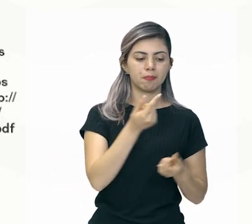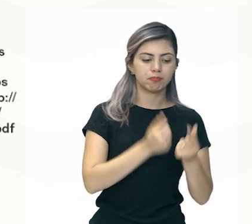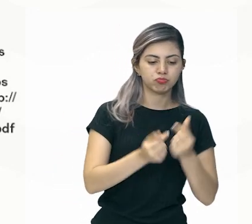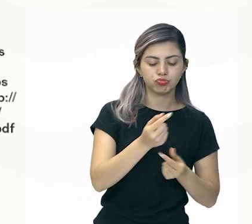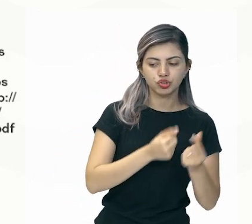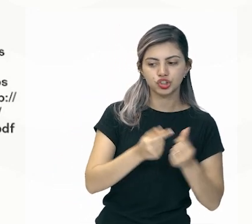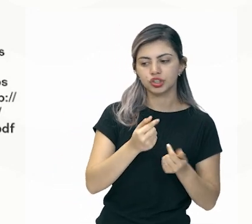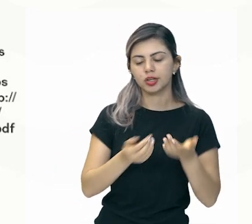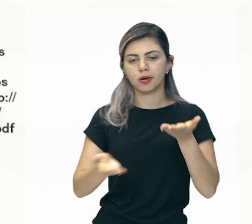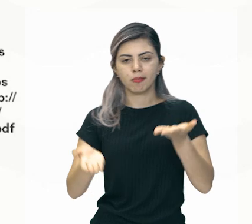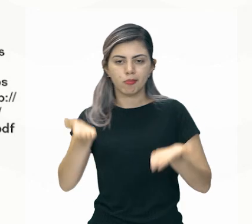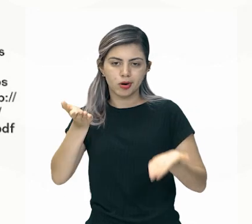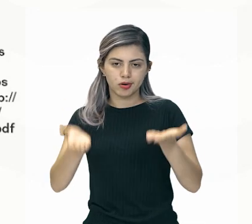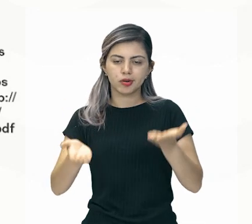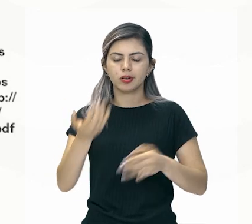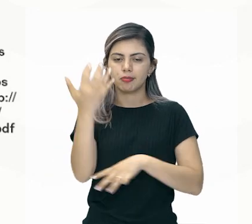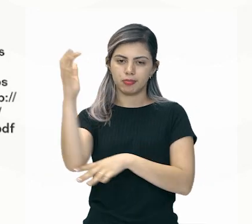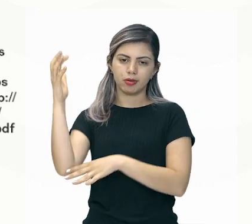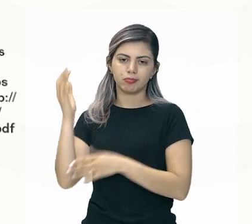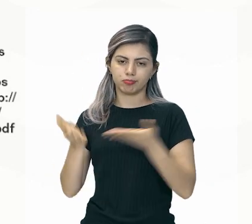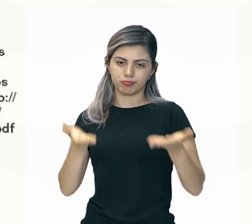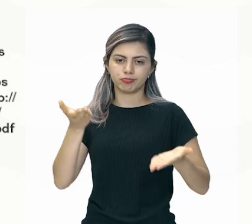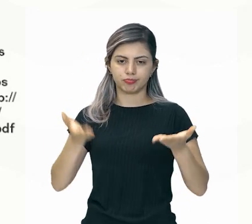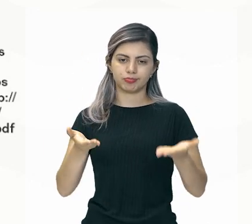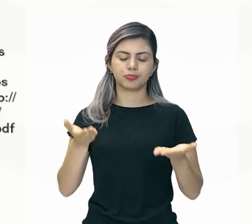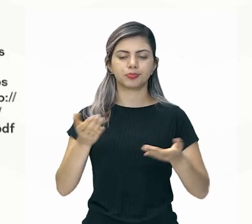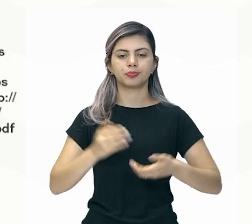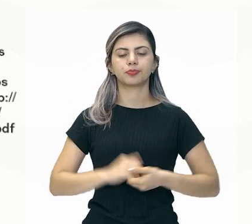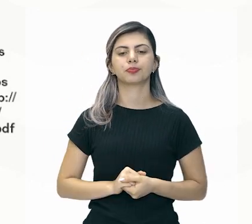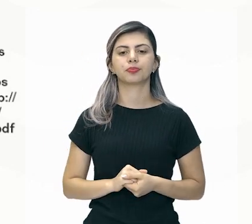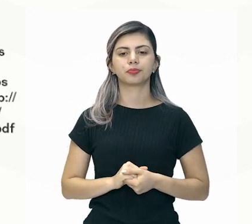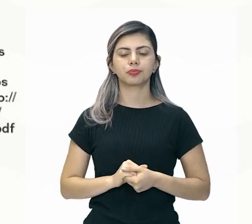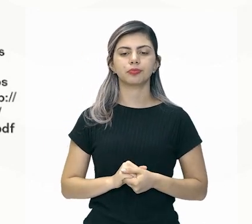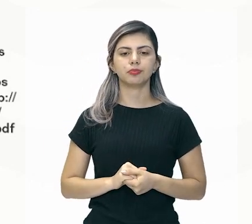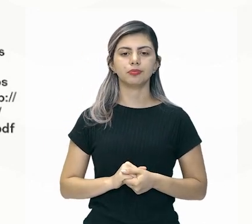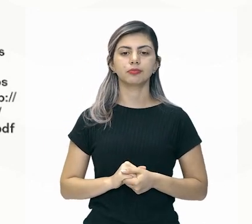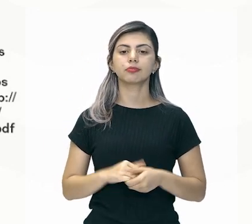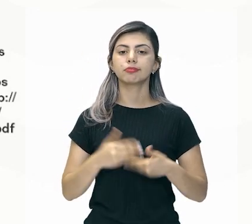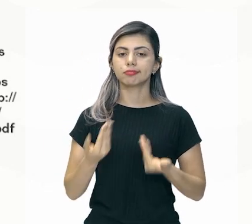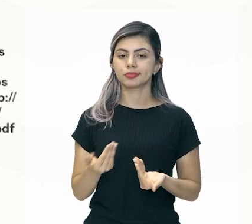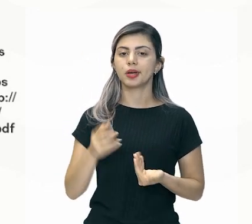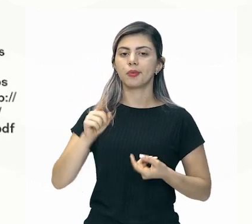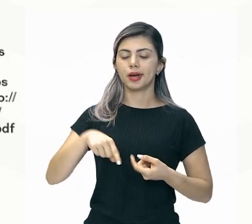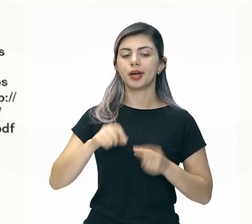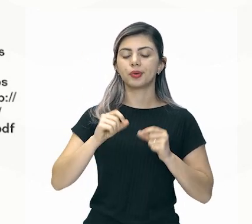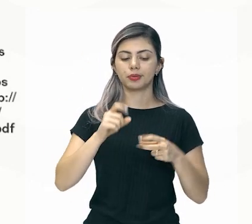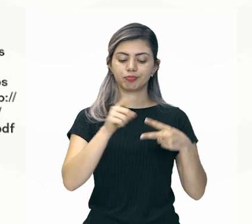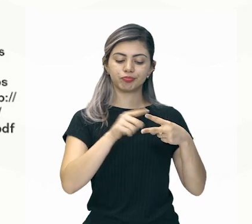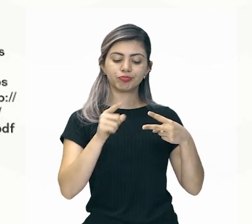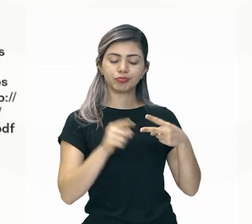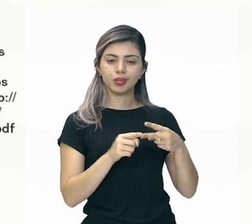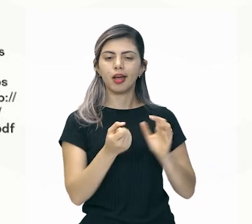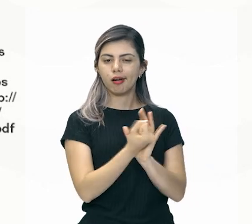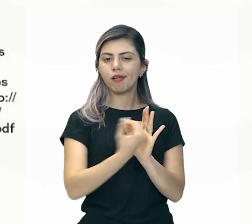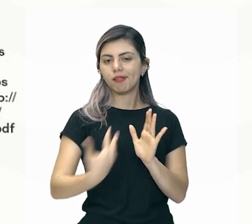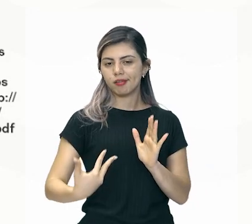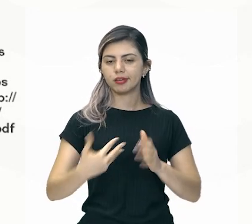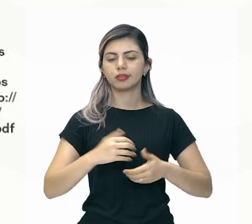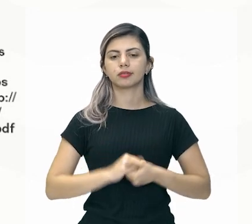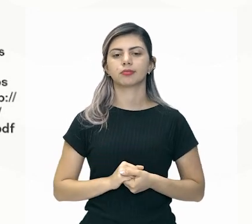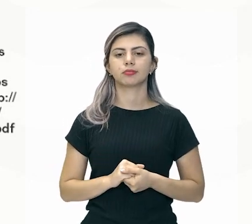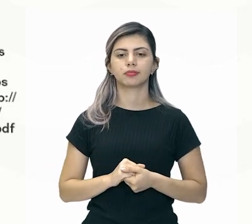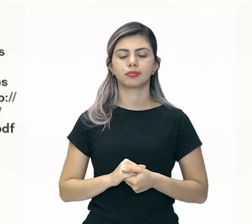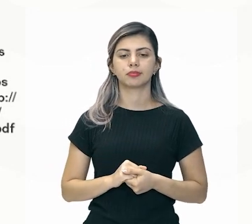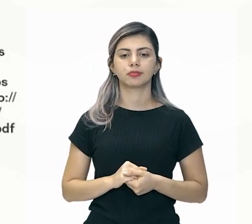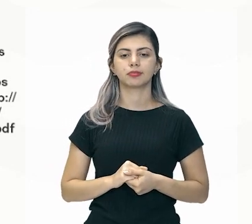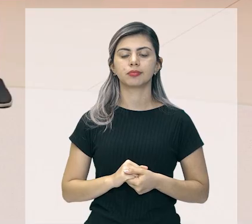de dinheiro com a conservação ali da natureza. Beleza, pessoal? Então, as unidades de conservação têm essa característica. Uma